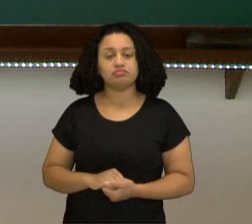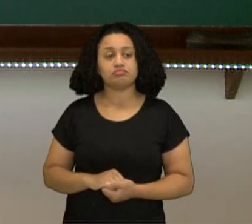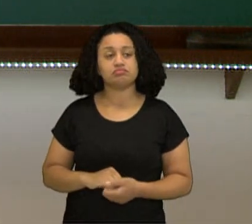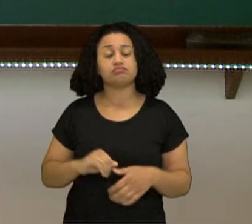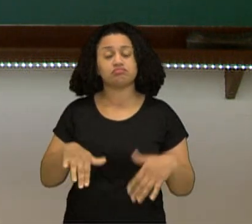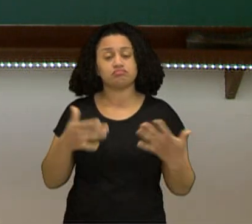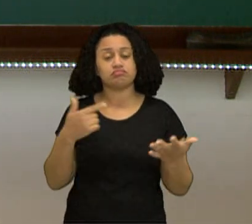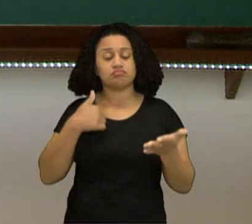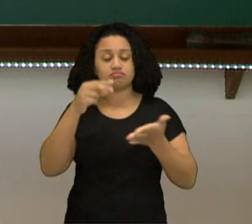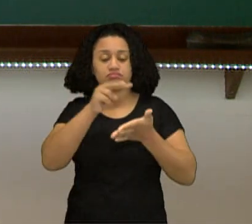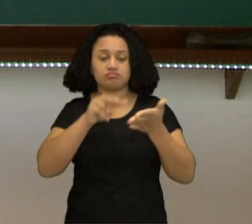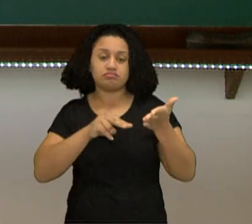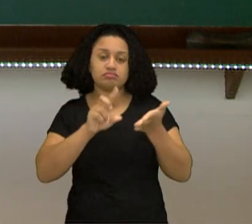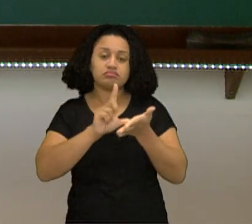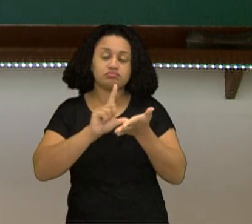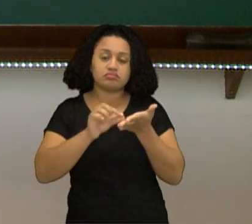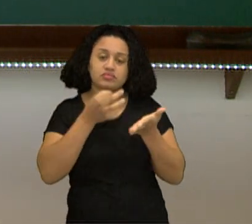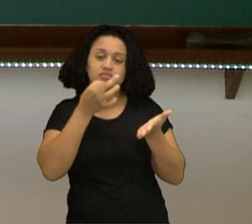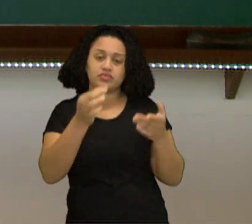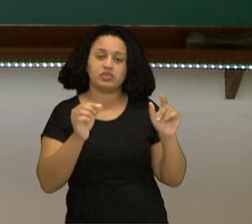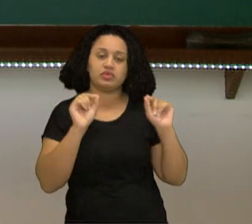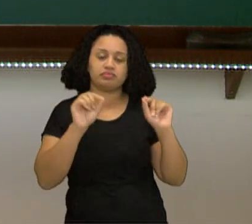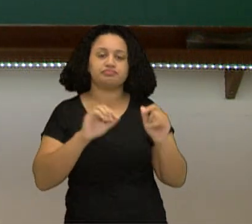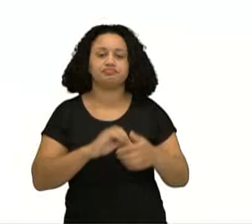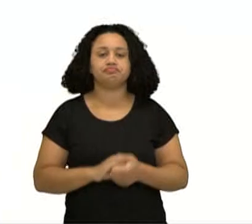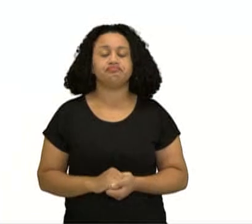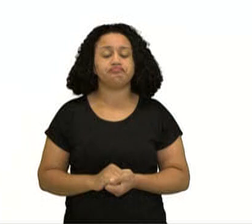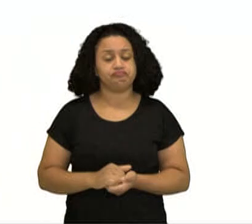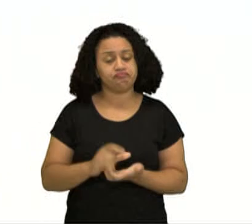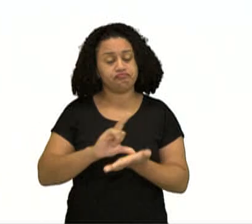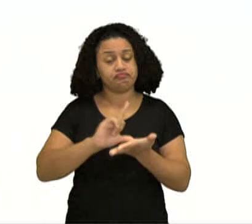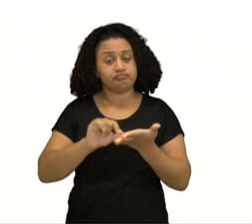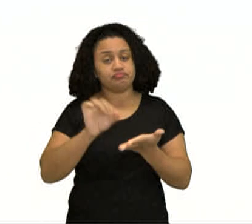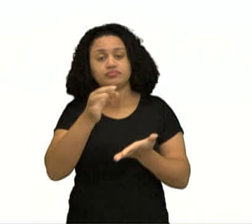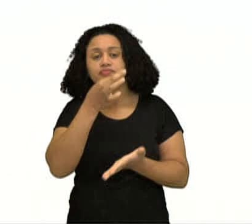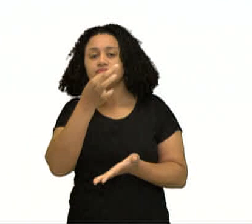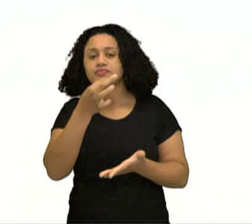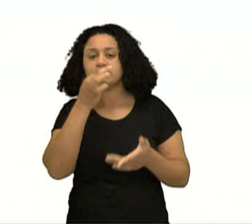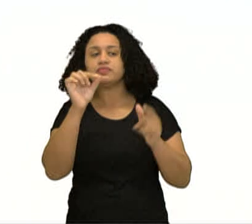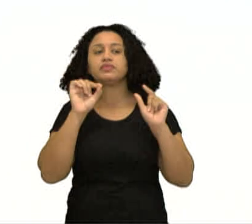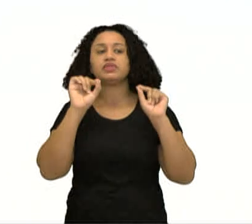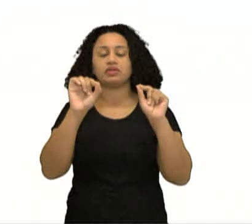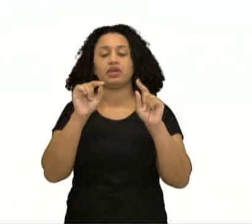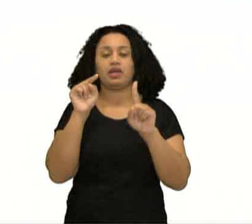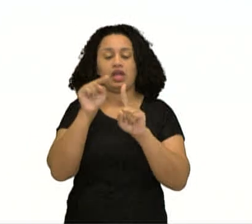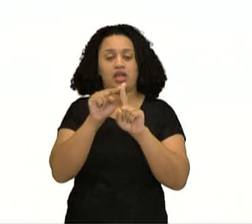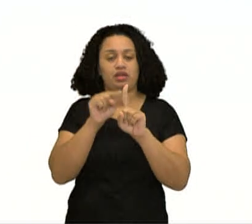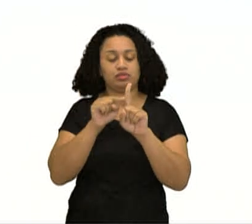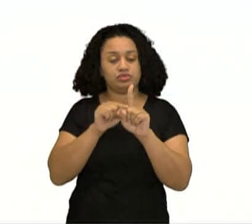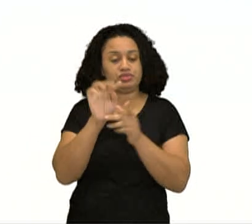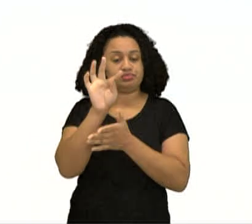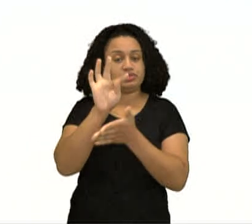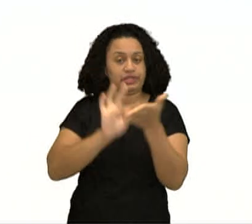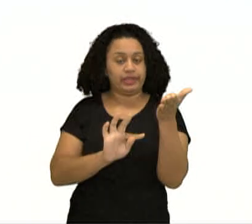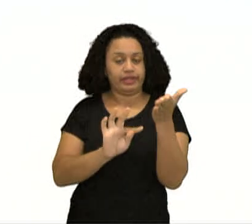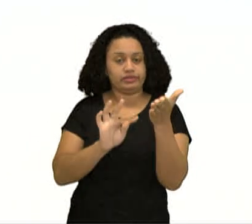Então vamos à leitura de um artigo de opinião. O artigo de opinião é um tipo de